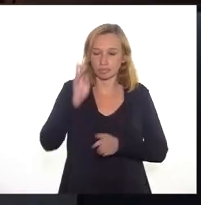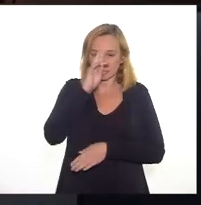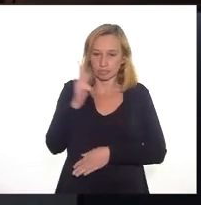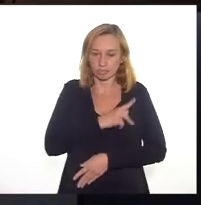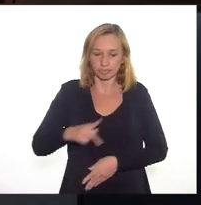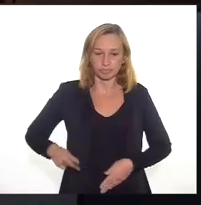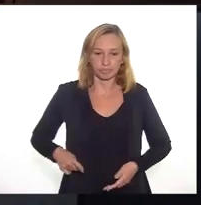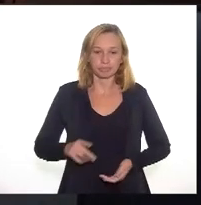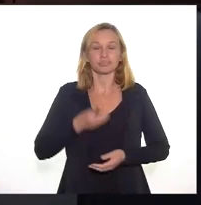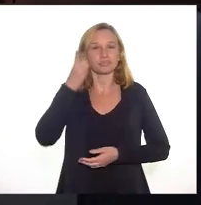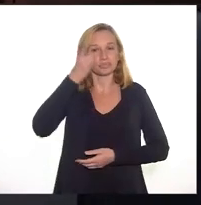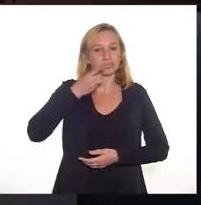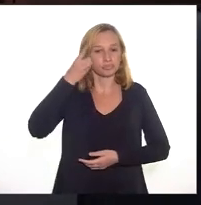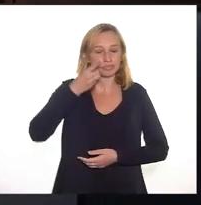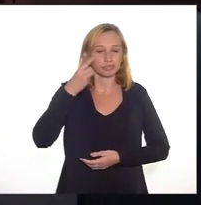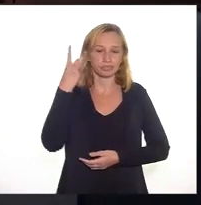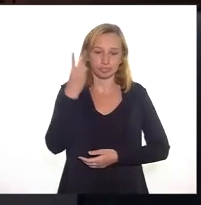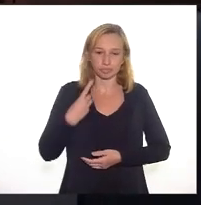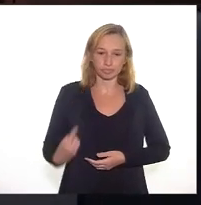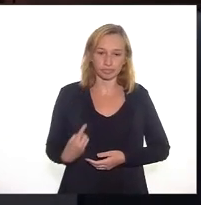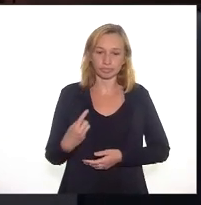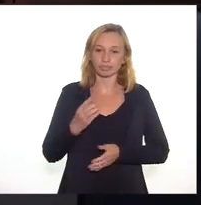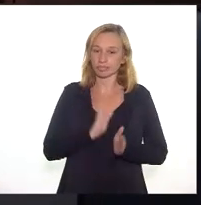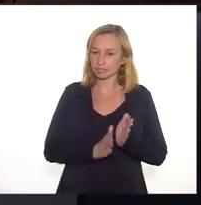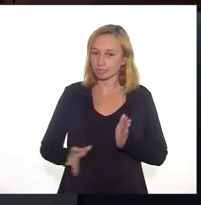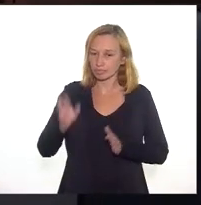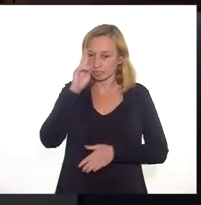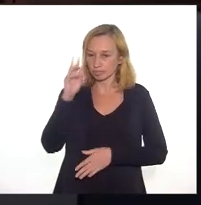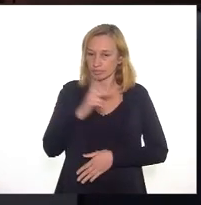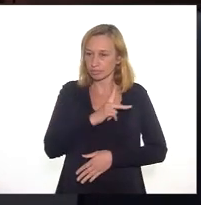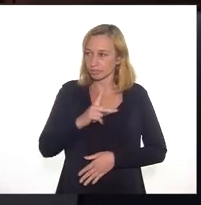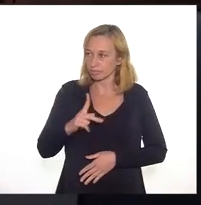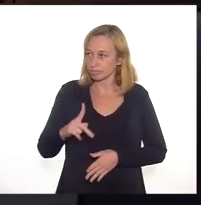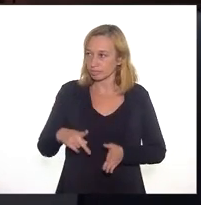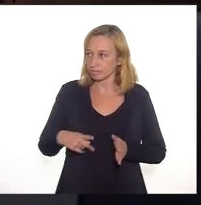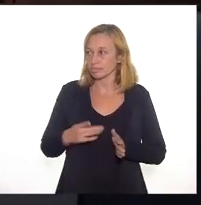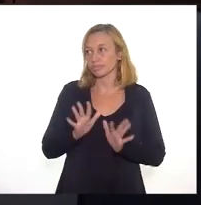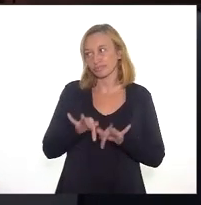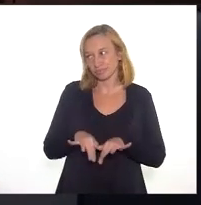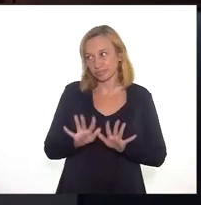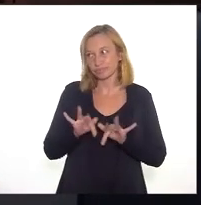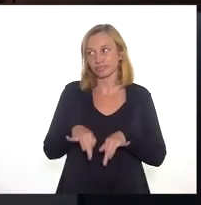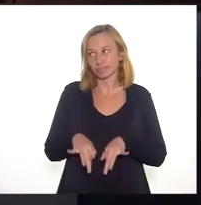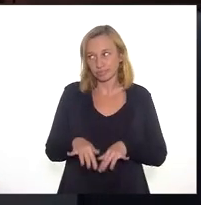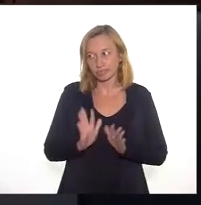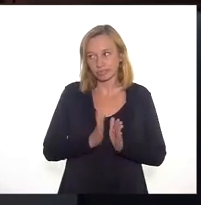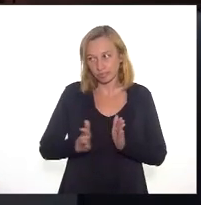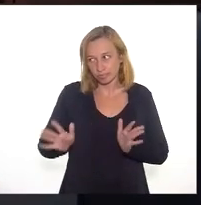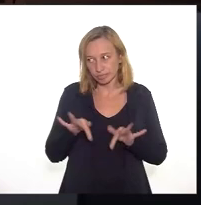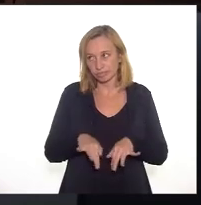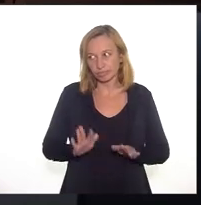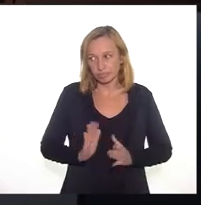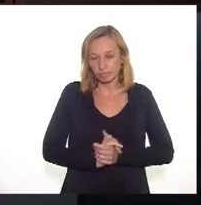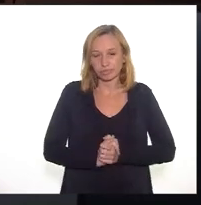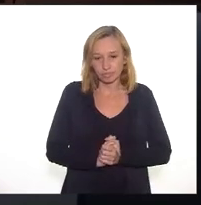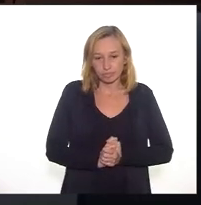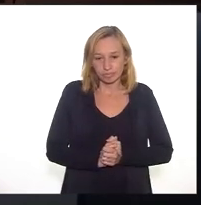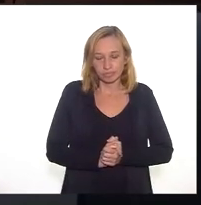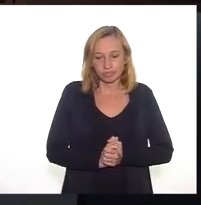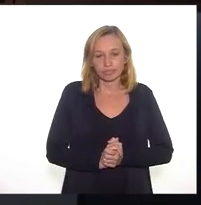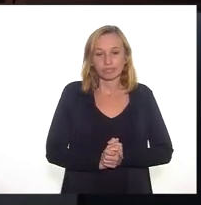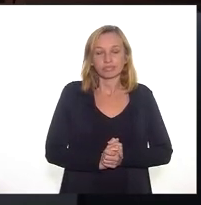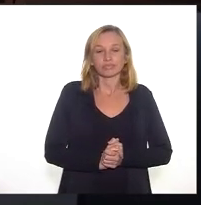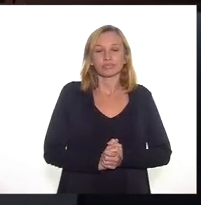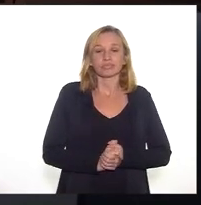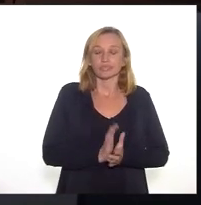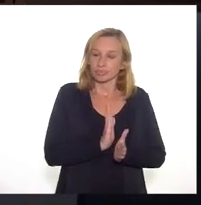deputada Dani. Pela ordem, senhor presidente, também. Pela ordem ao final. Pela ordem ao final. Questão de ordem já. Dani Monteiro. É